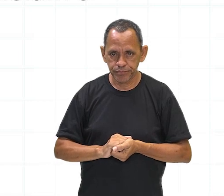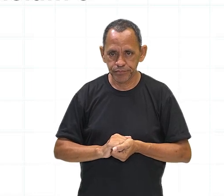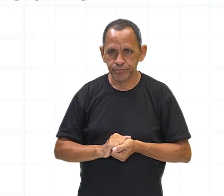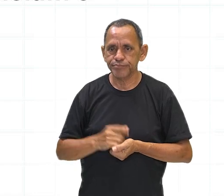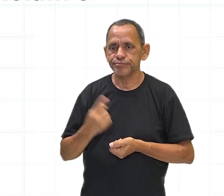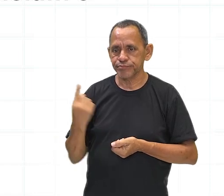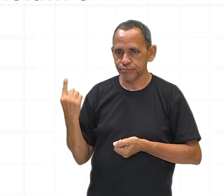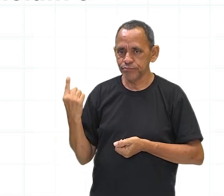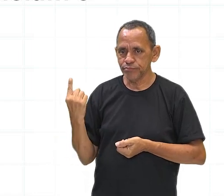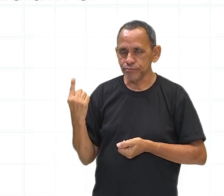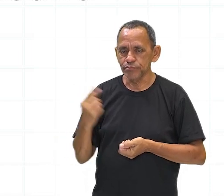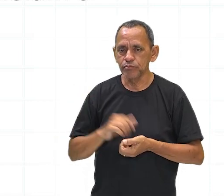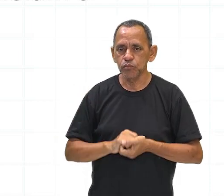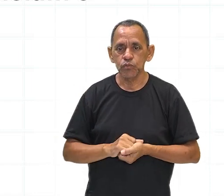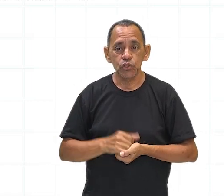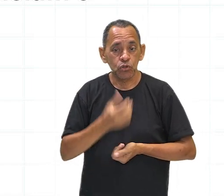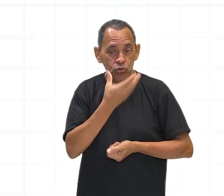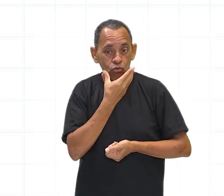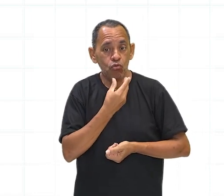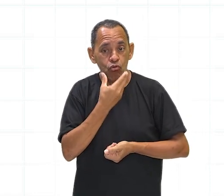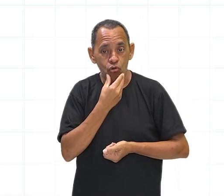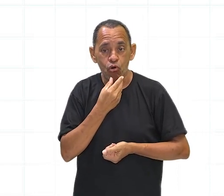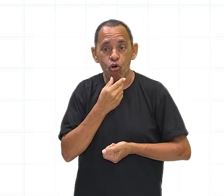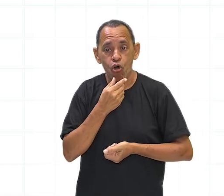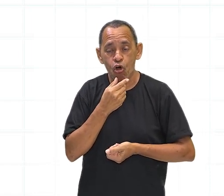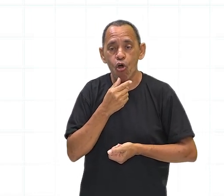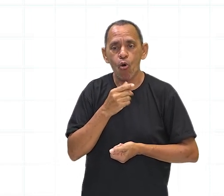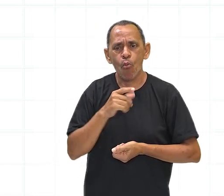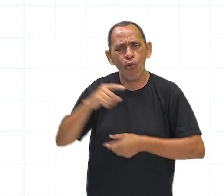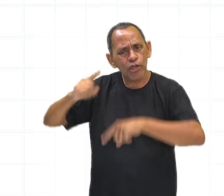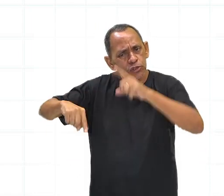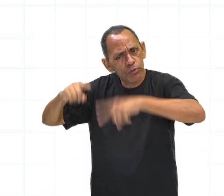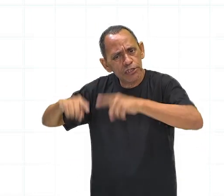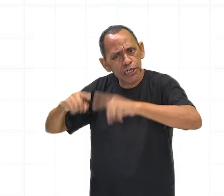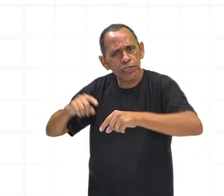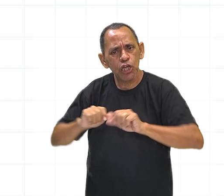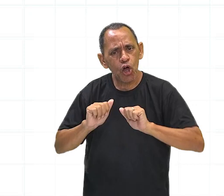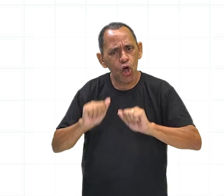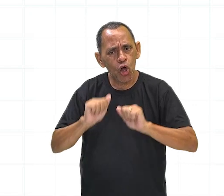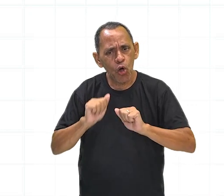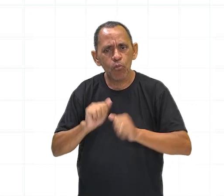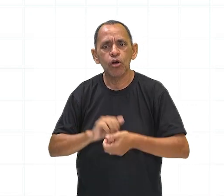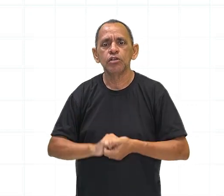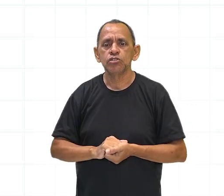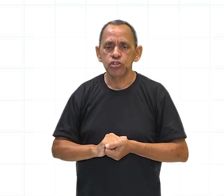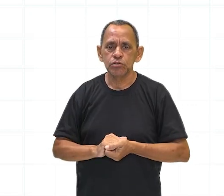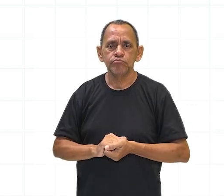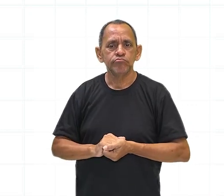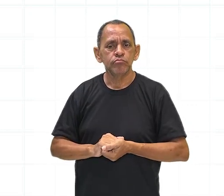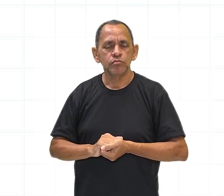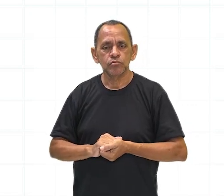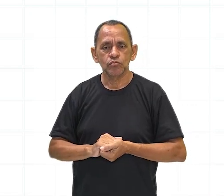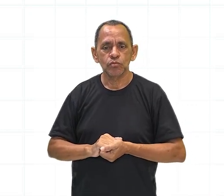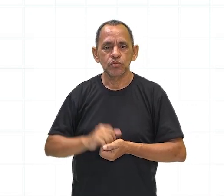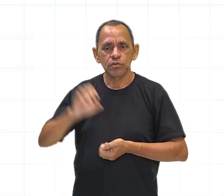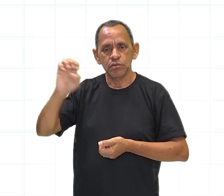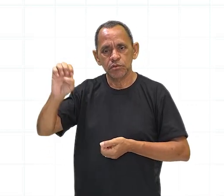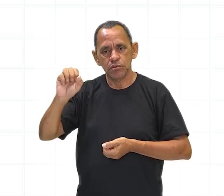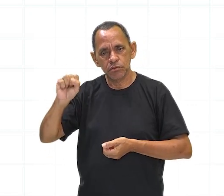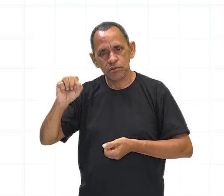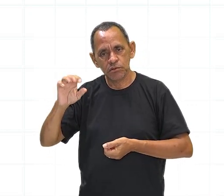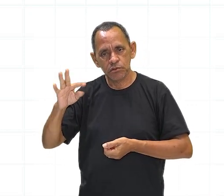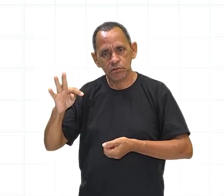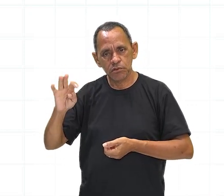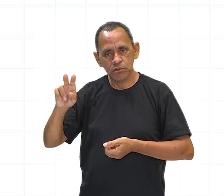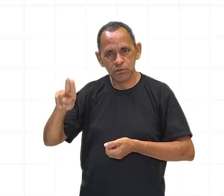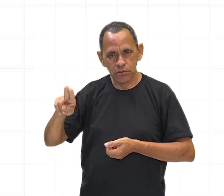desenvolvimento das gônadas. No homem, o hormônio luteinizante também pode ser chamado de hormônio estimulador de